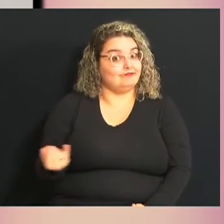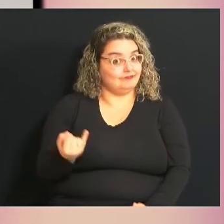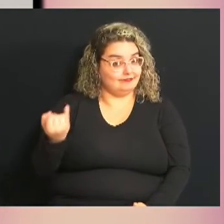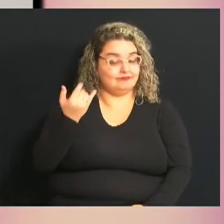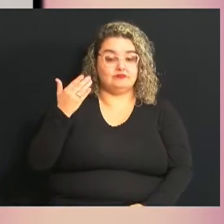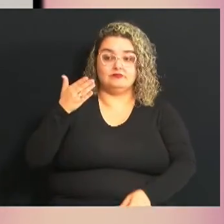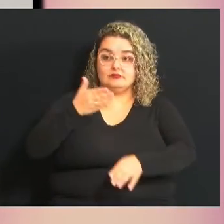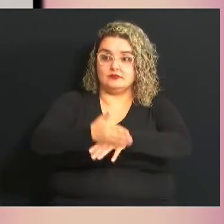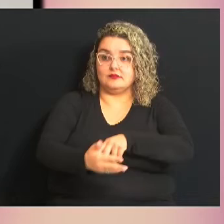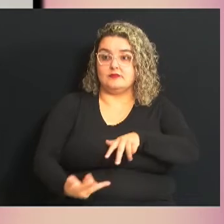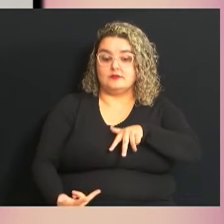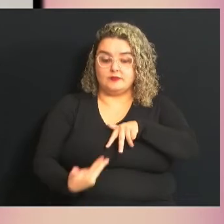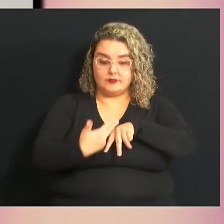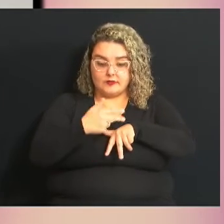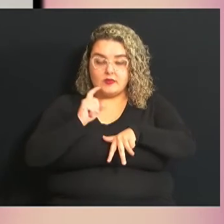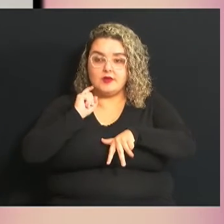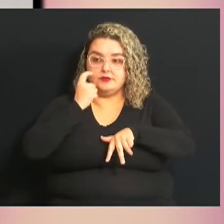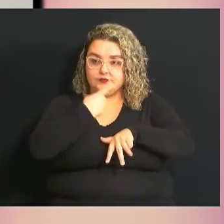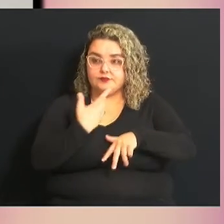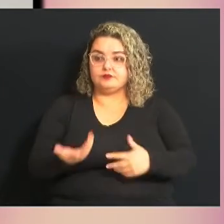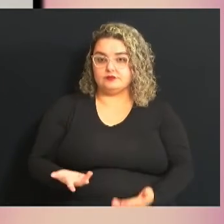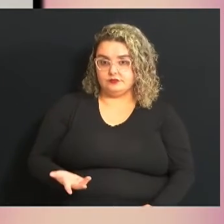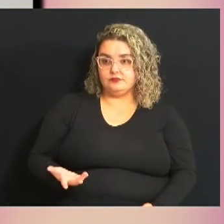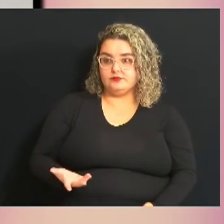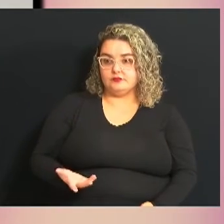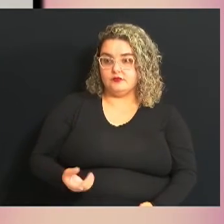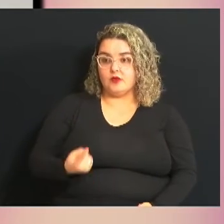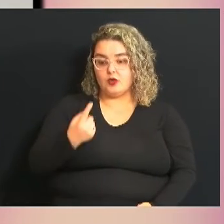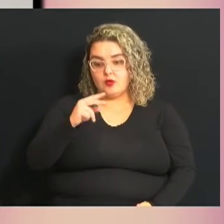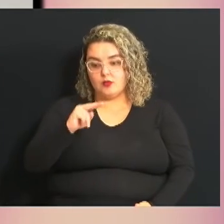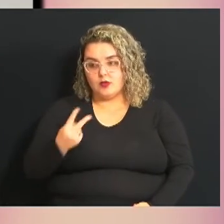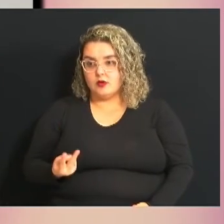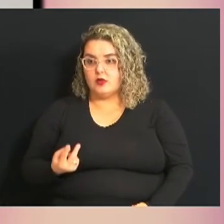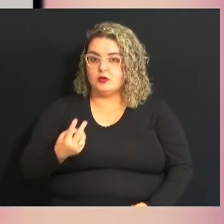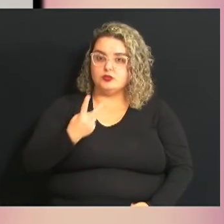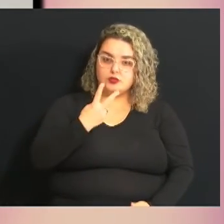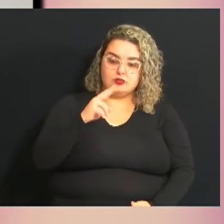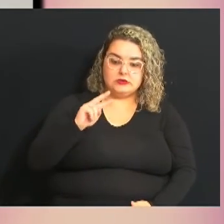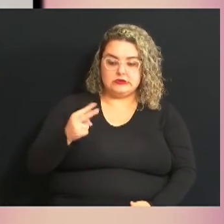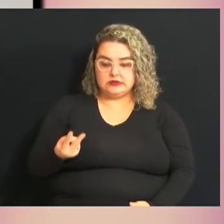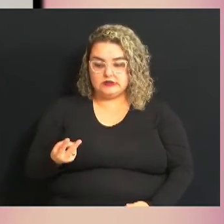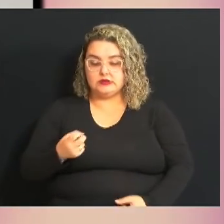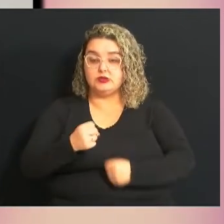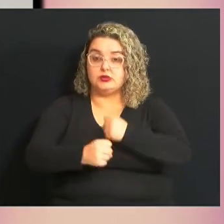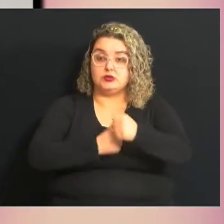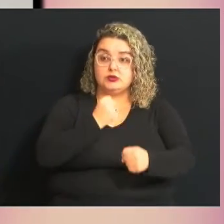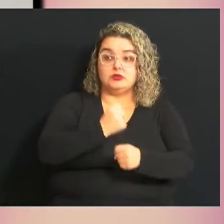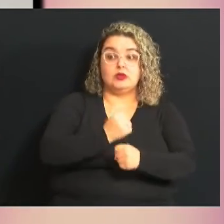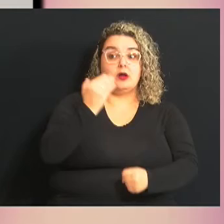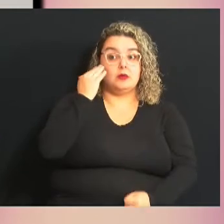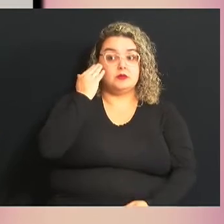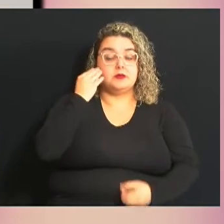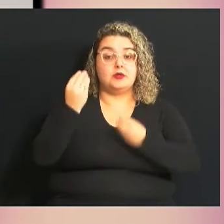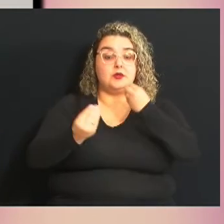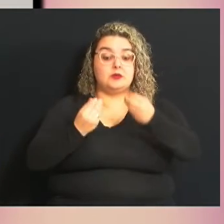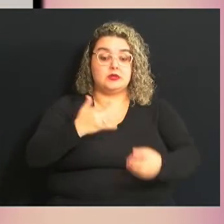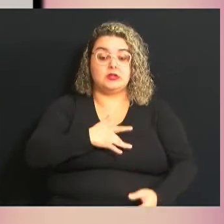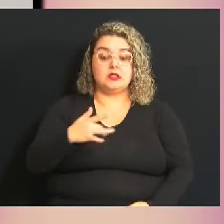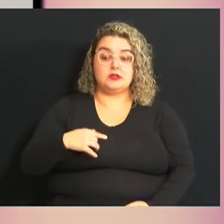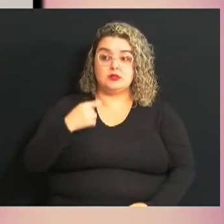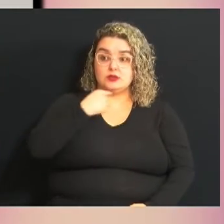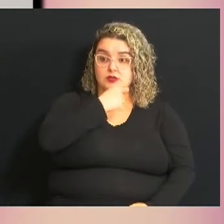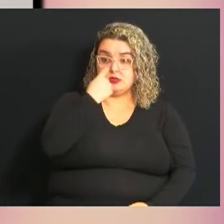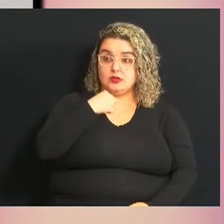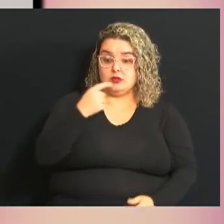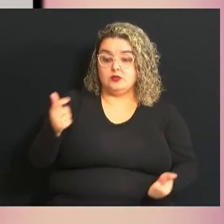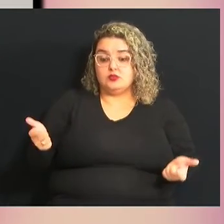cirurgião dentista, frequentar, né, pelo menos uma vez, duas por ano, para poder saber como está a sua saúde bucal. Isso diminui bastante,